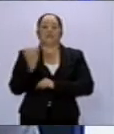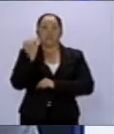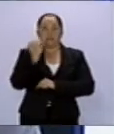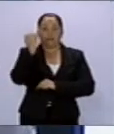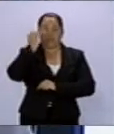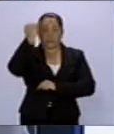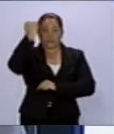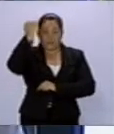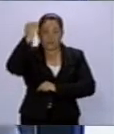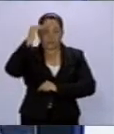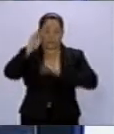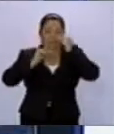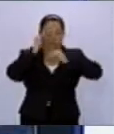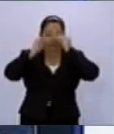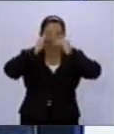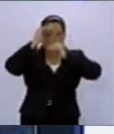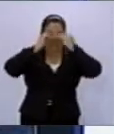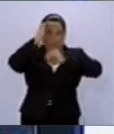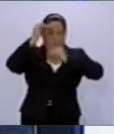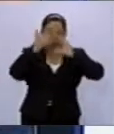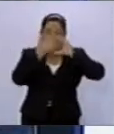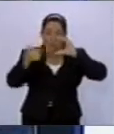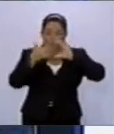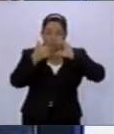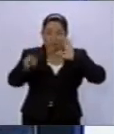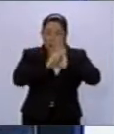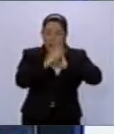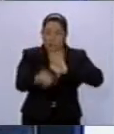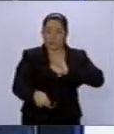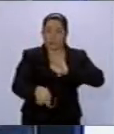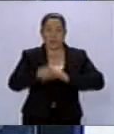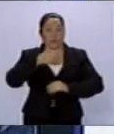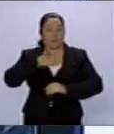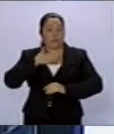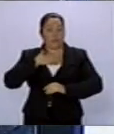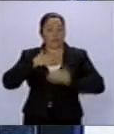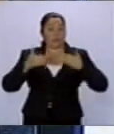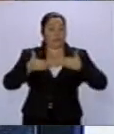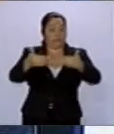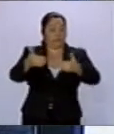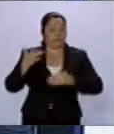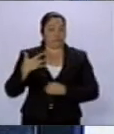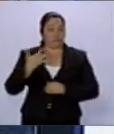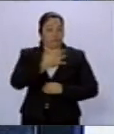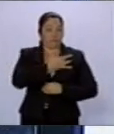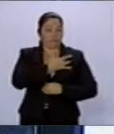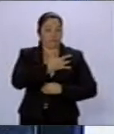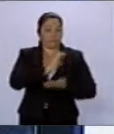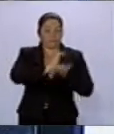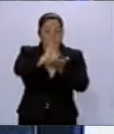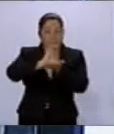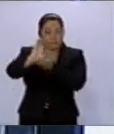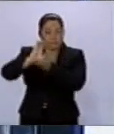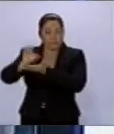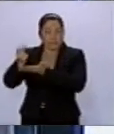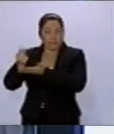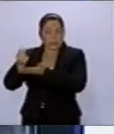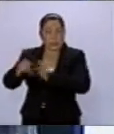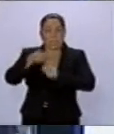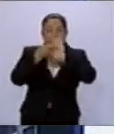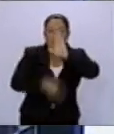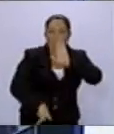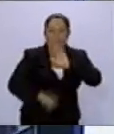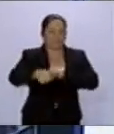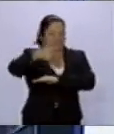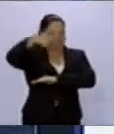termos o desenvolvimento de aspectos que são importantes nós no Ministério da Saúde estamos aí financiando projetos pilotos no desenvolvimento de